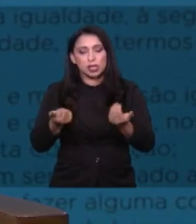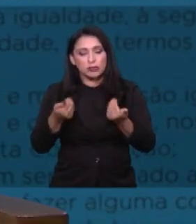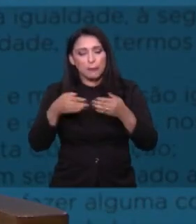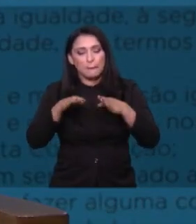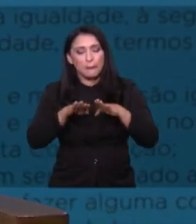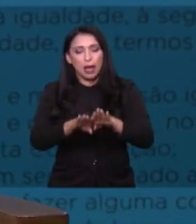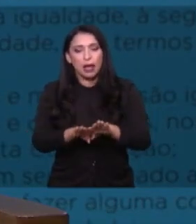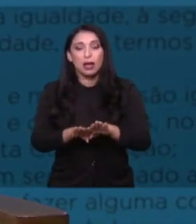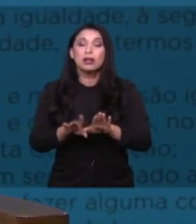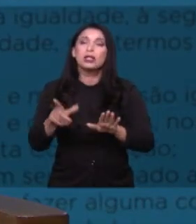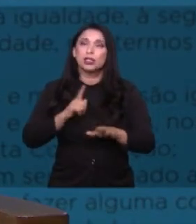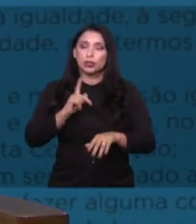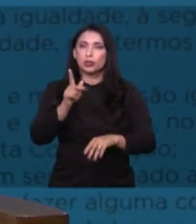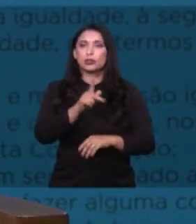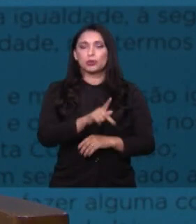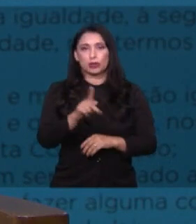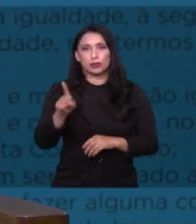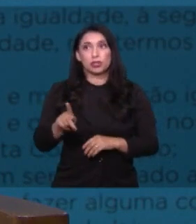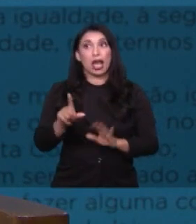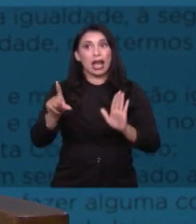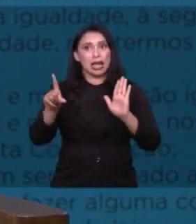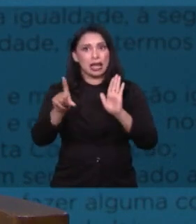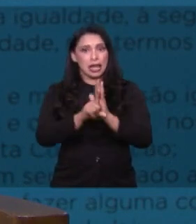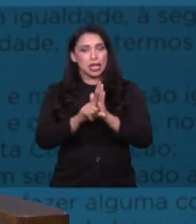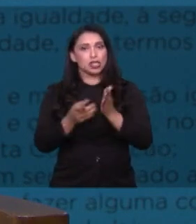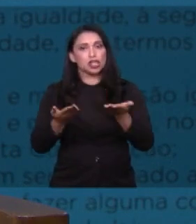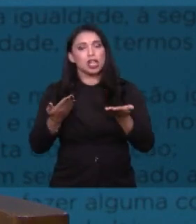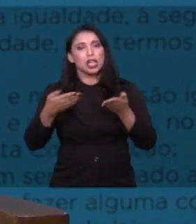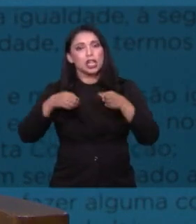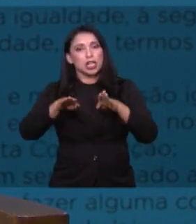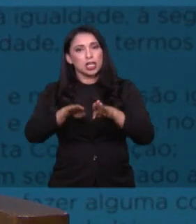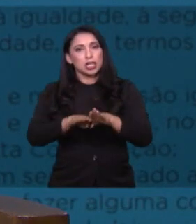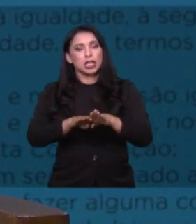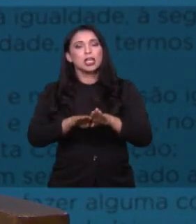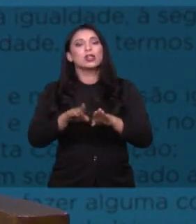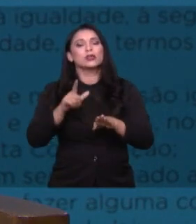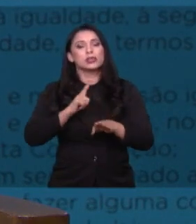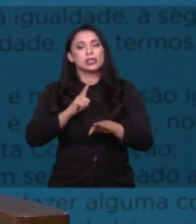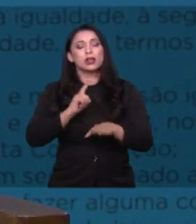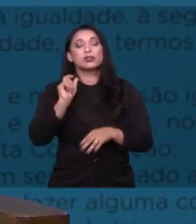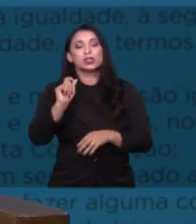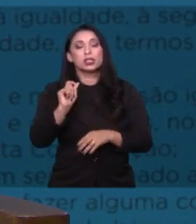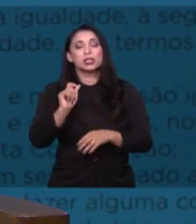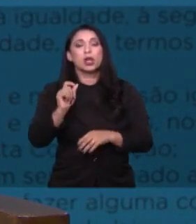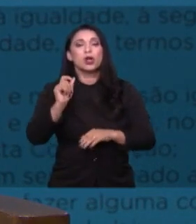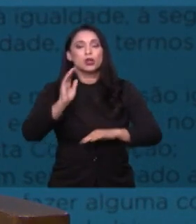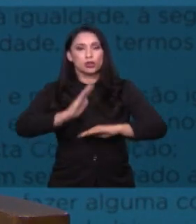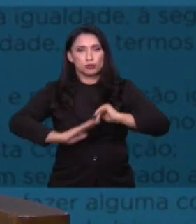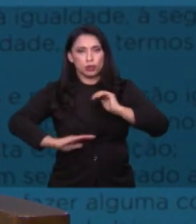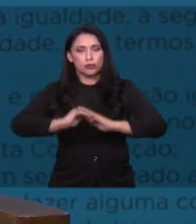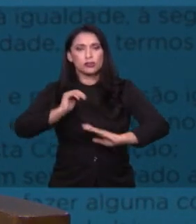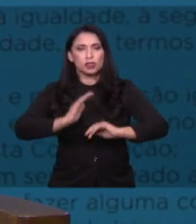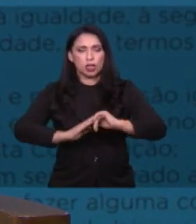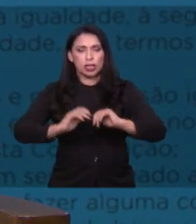professores, sim, a própria Lei Brasileira de Inclusão prevê a capacitação desses